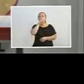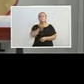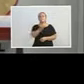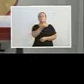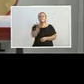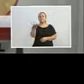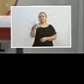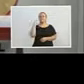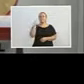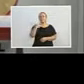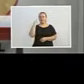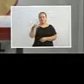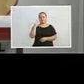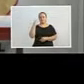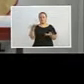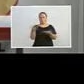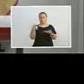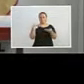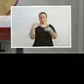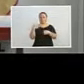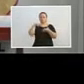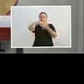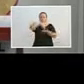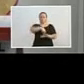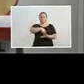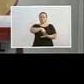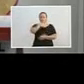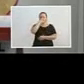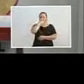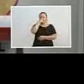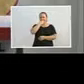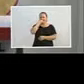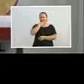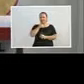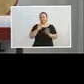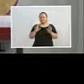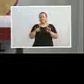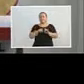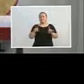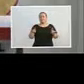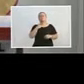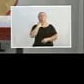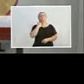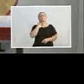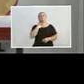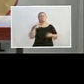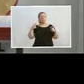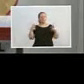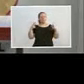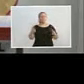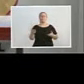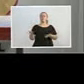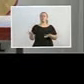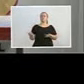Subo na tribuna dessa tarde um pouco gripado, mas com a mesma disposição de um guri